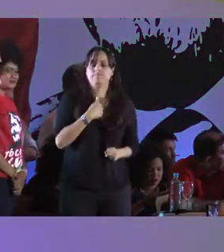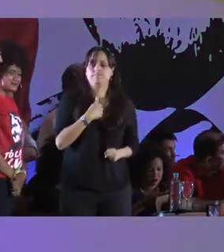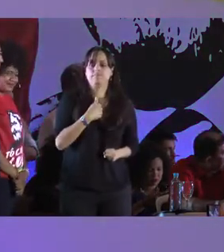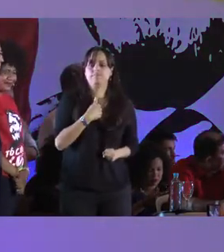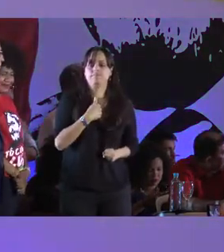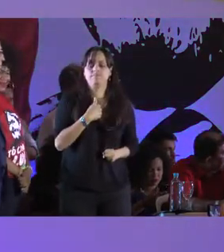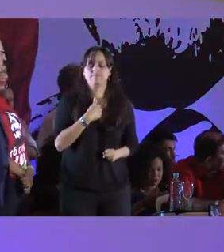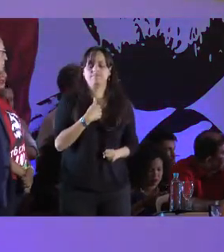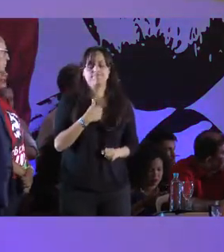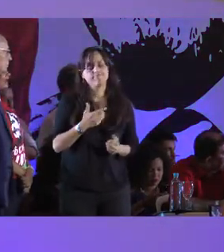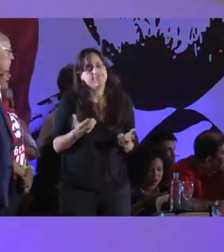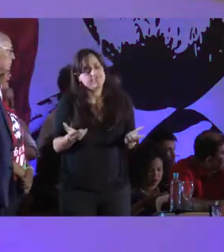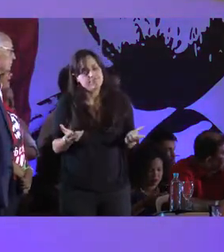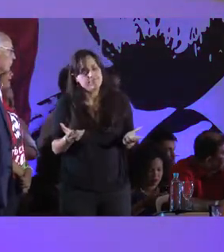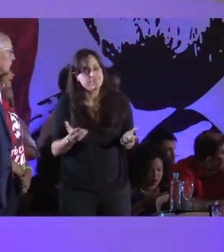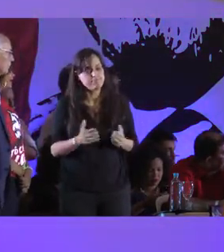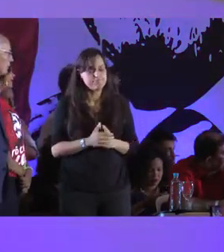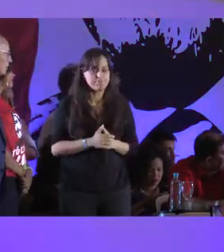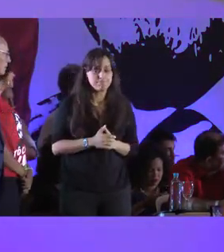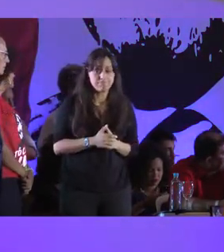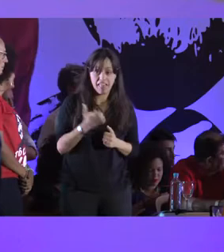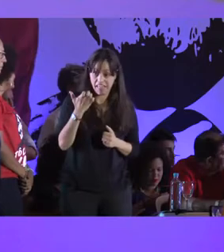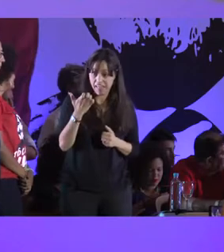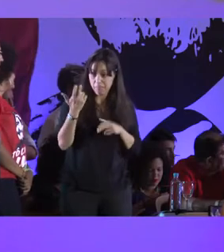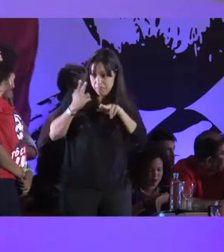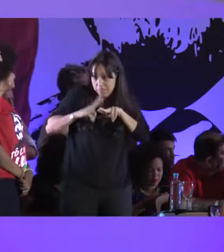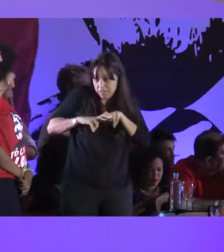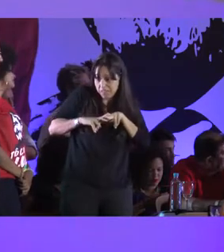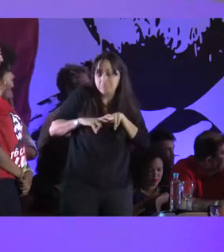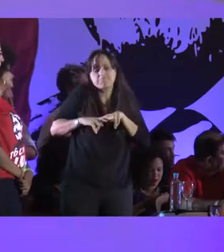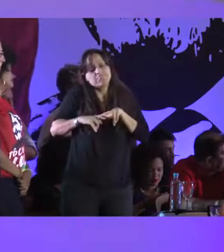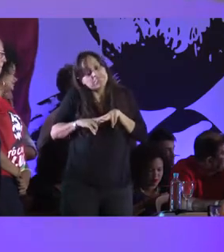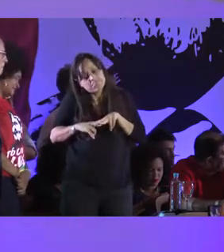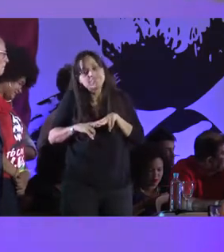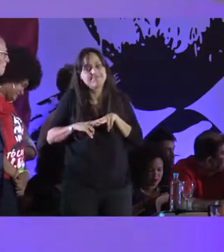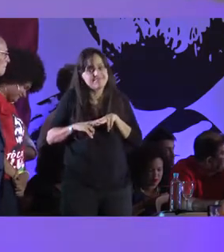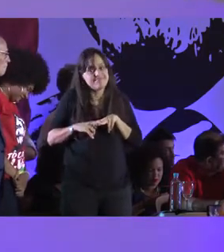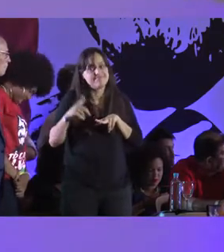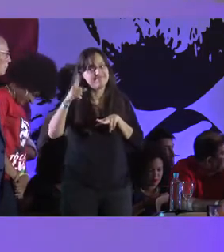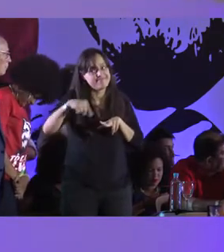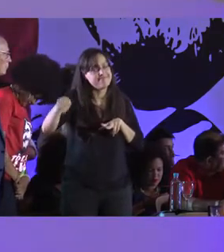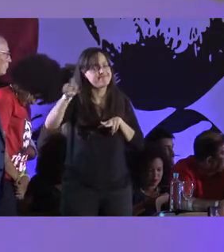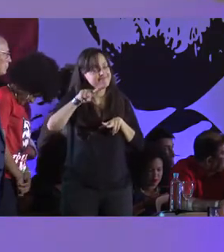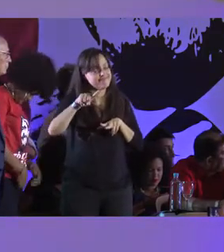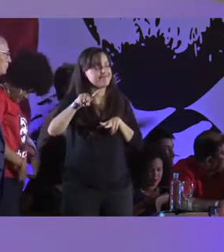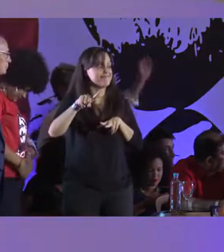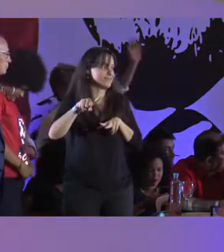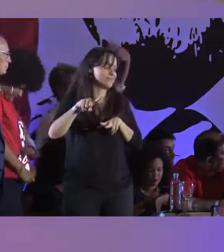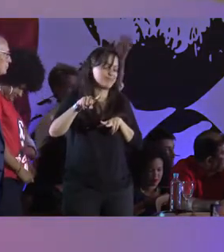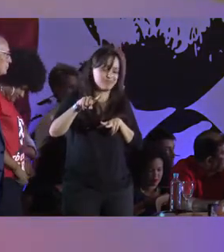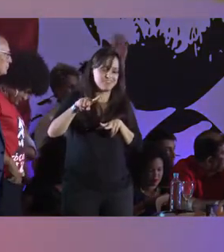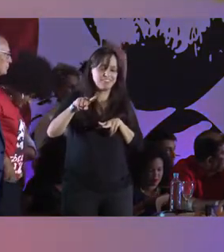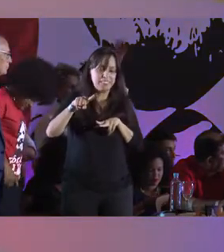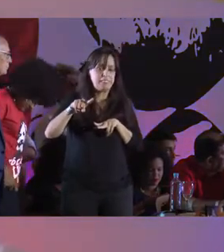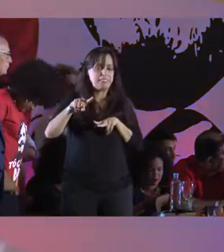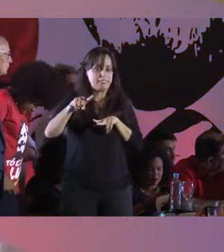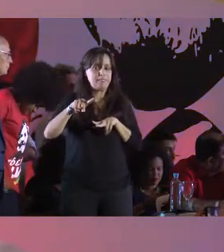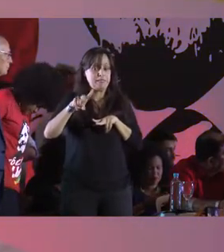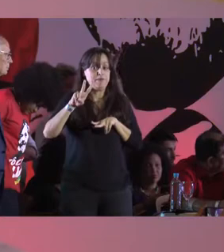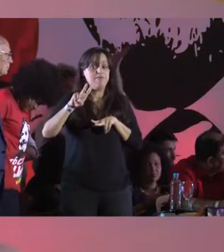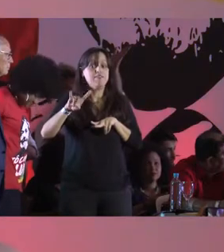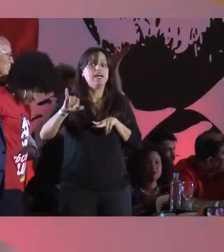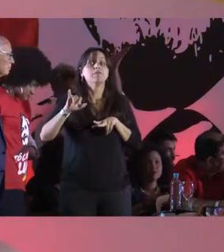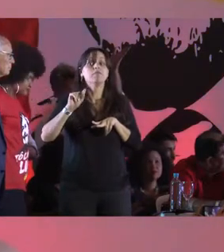jeito? Quem sabe tentar me prender. E eles vão ter outra surpresa. Porque eles poderão